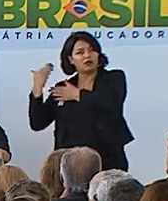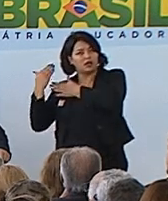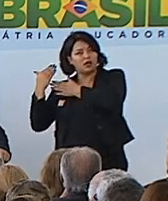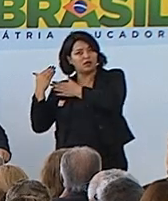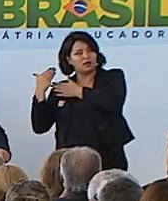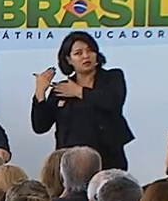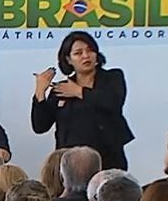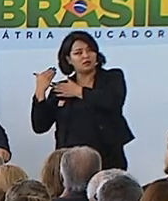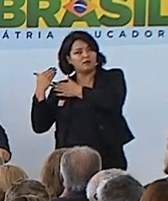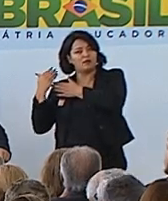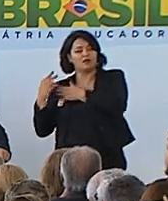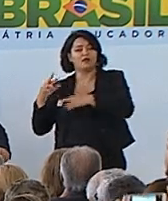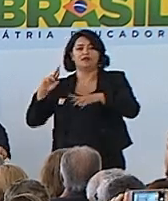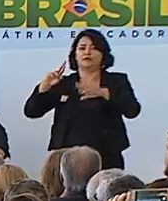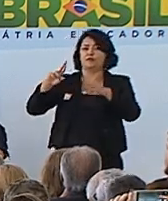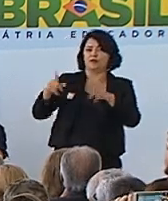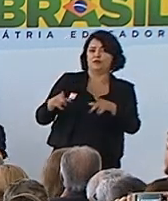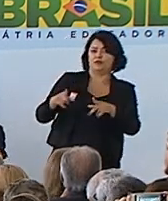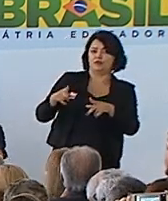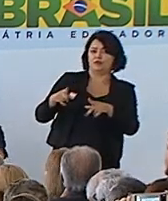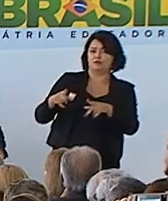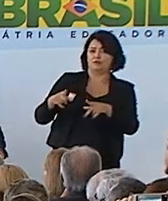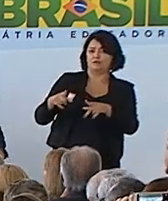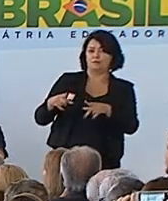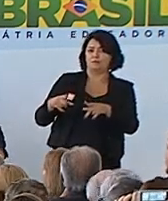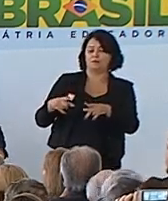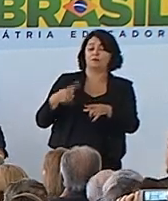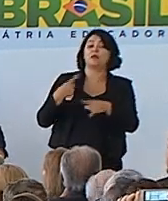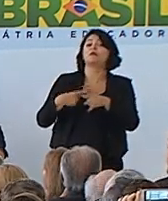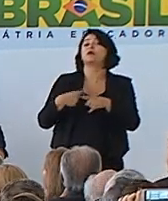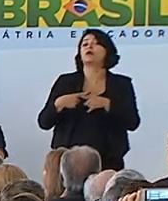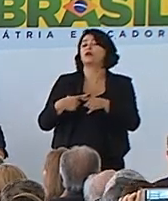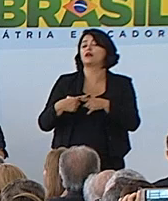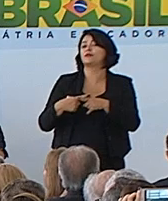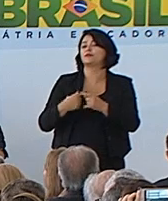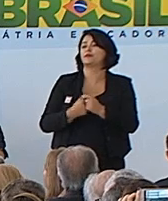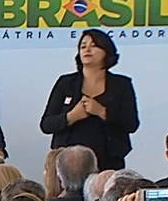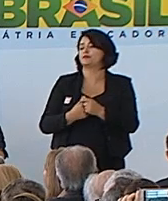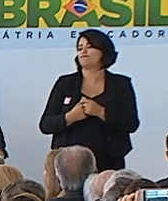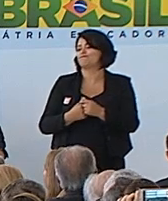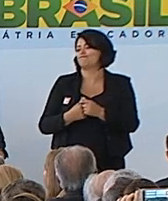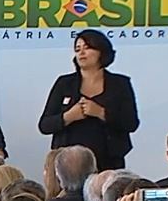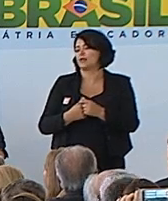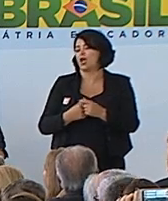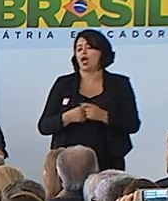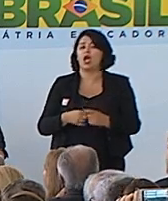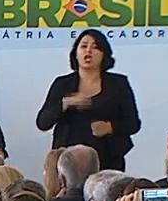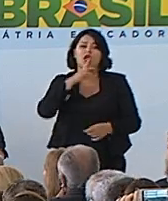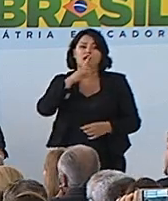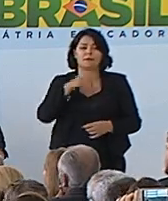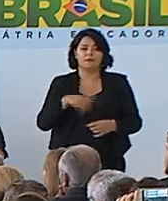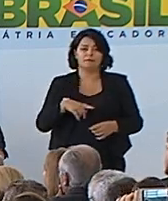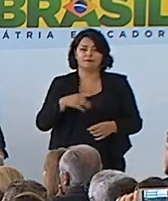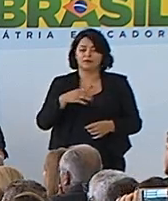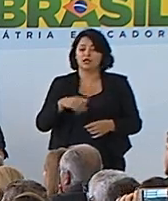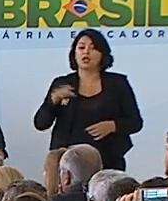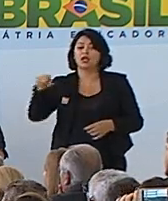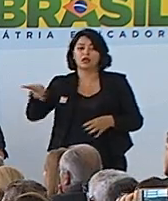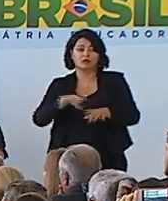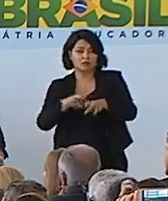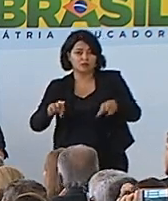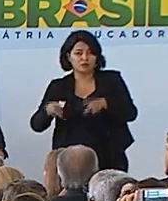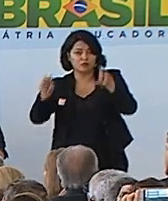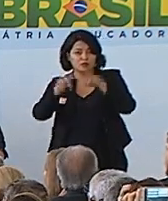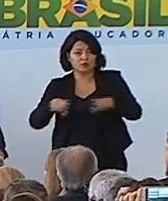um motivo eu não vou discutir aqui o motivo o órgão falou que isso é importante ele vai dizer não é isso mesmo contadora não a